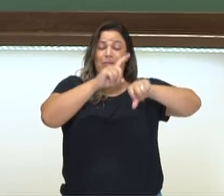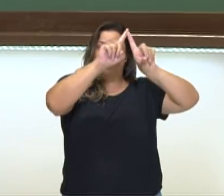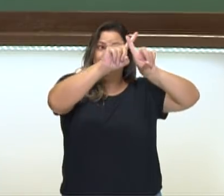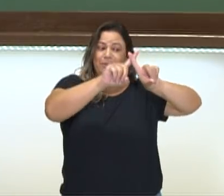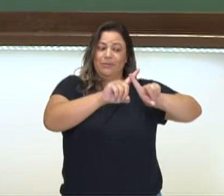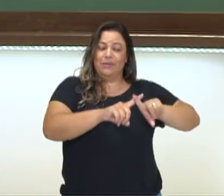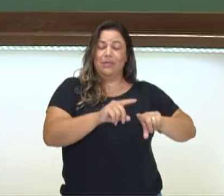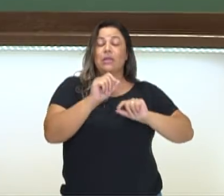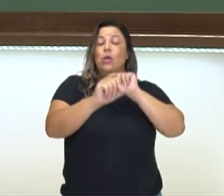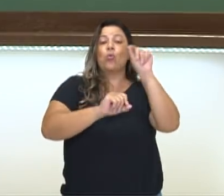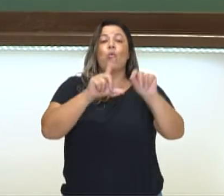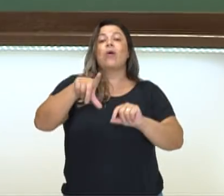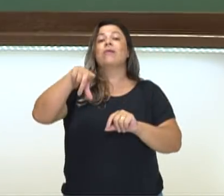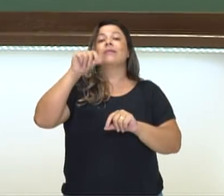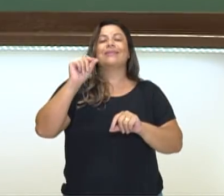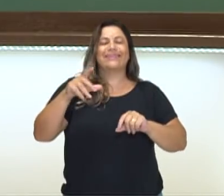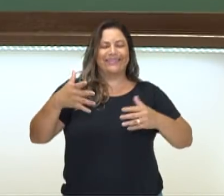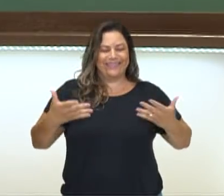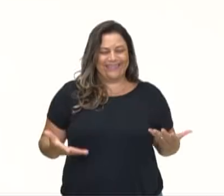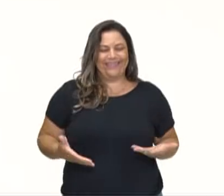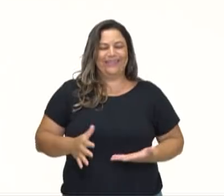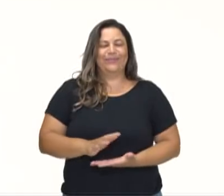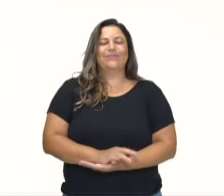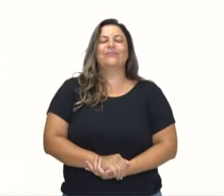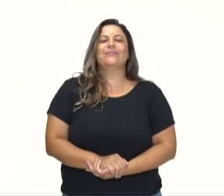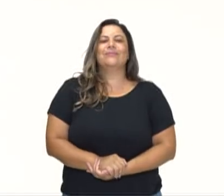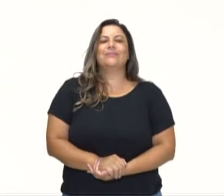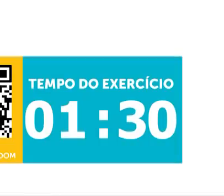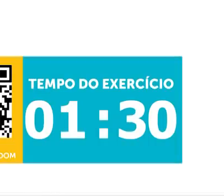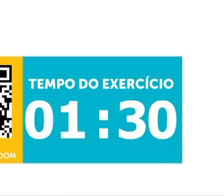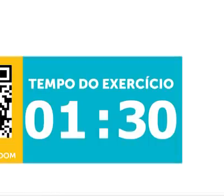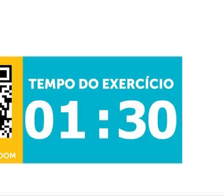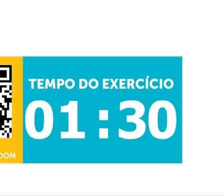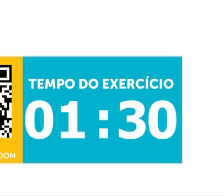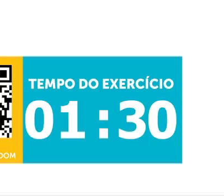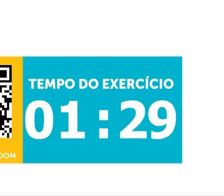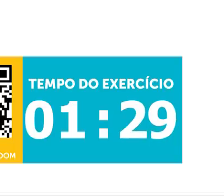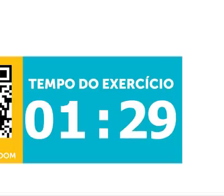voltamos respondendo juntos a este primeiro quiz.